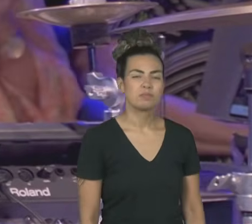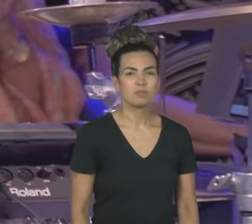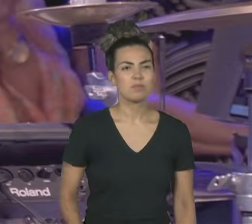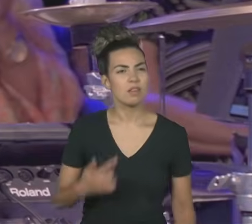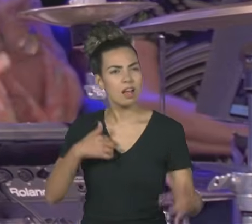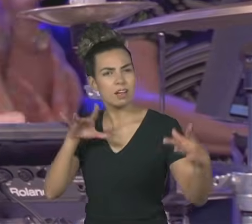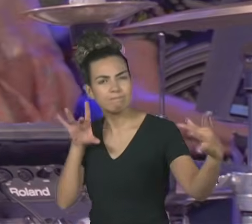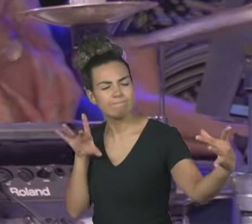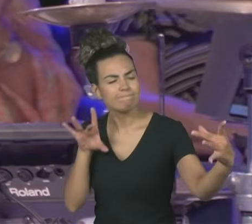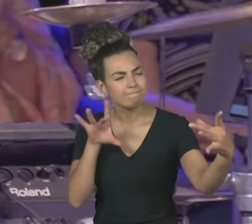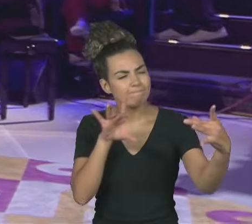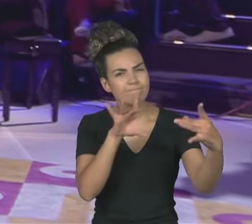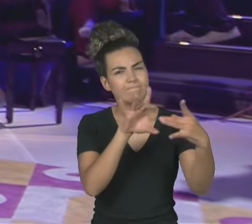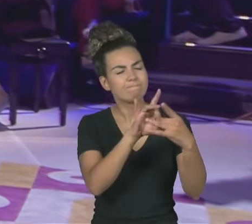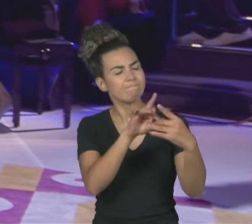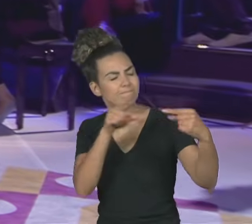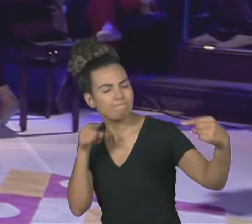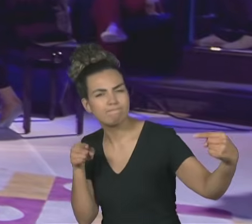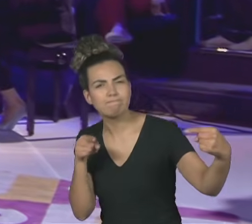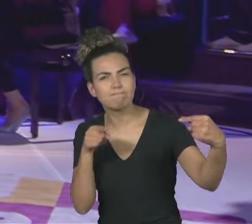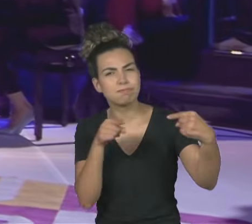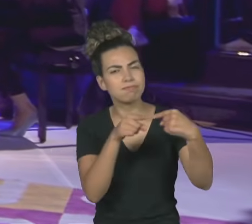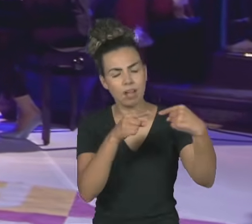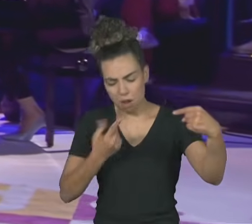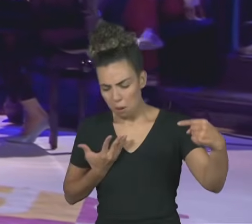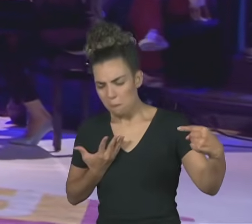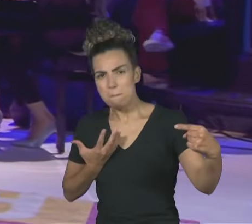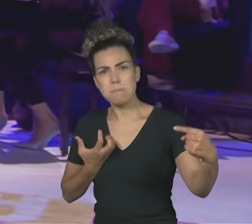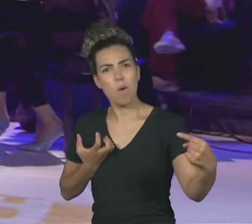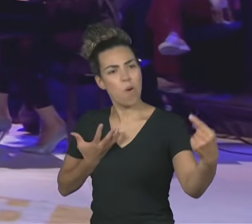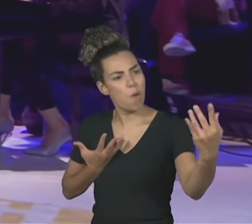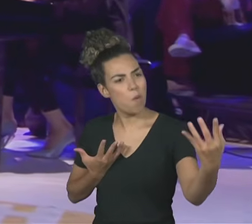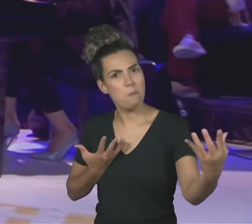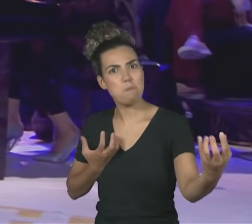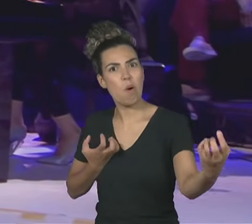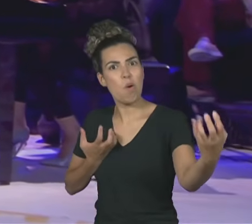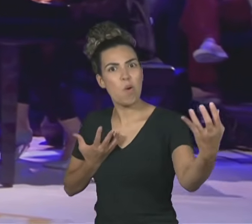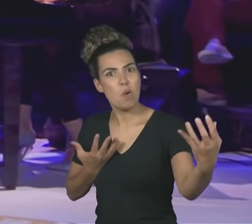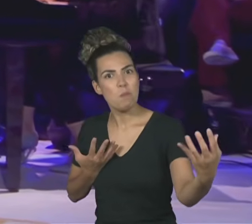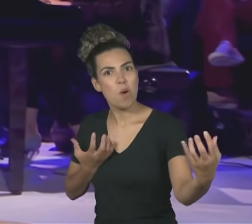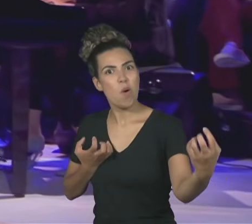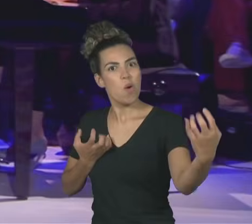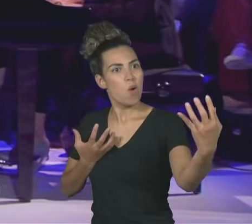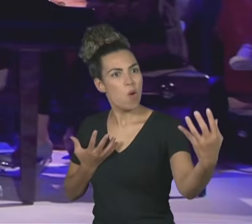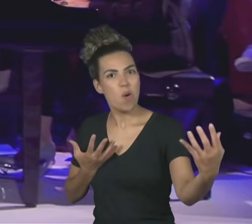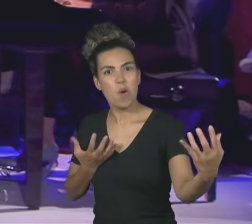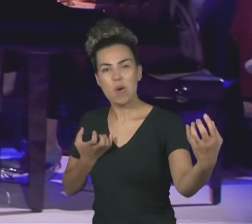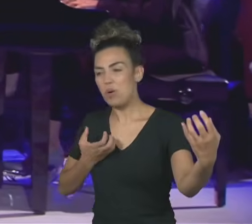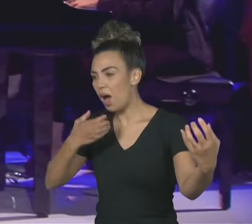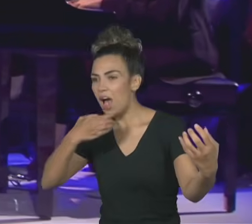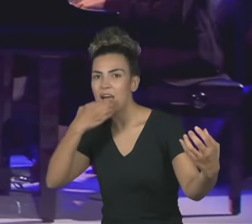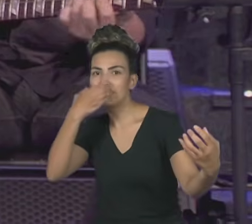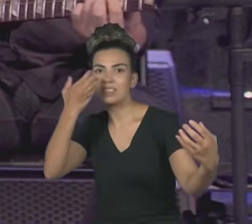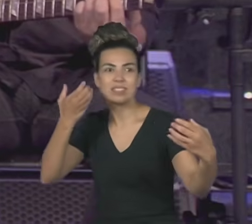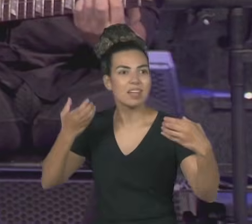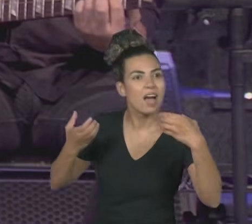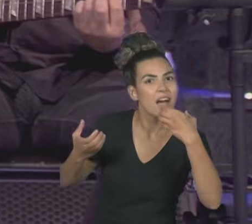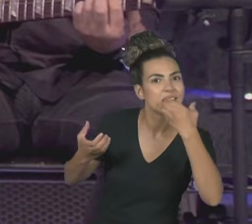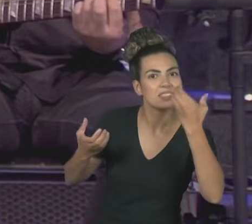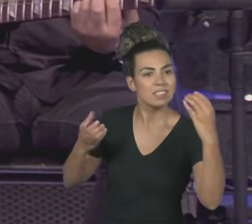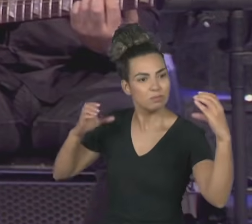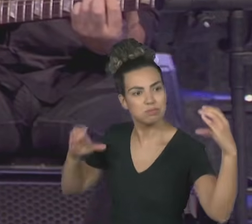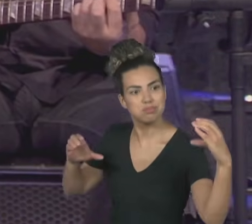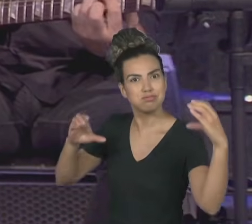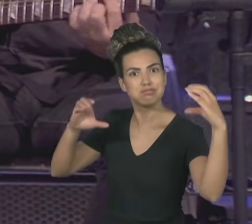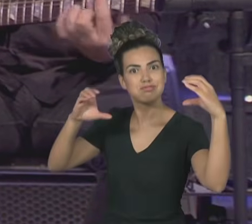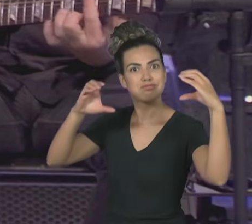Carne e unha, alma gêmea, bate coração. As